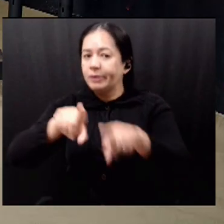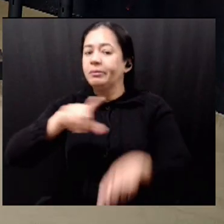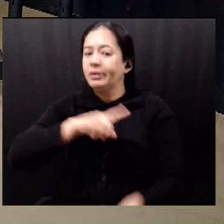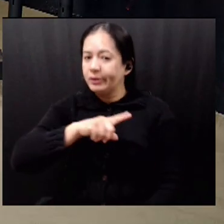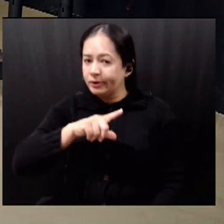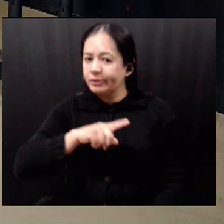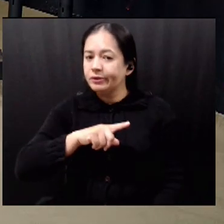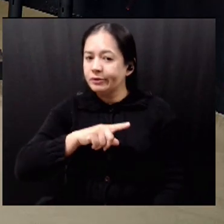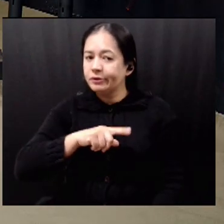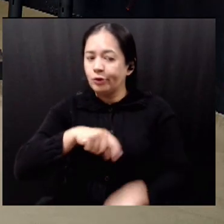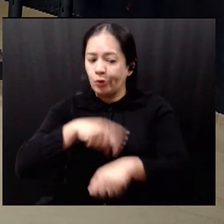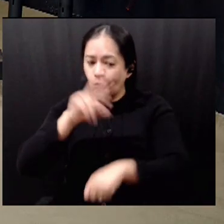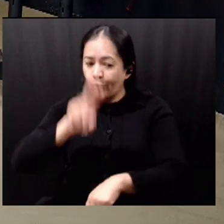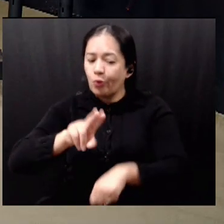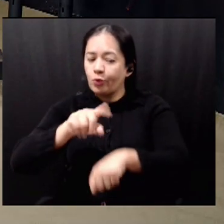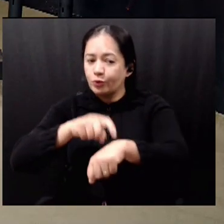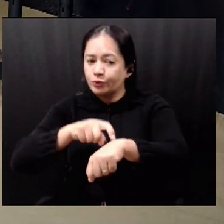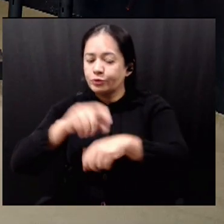consegue aí